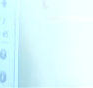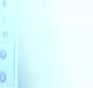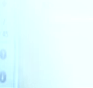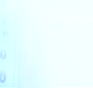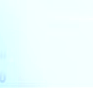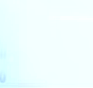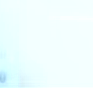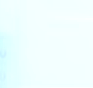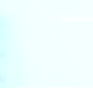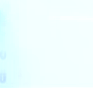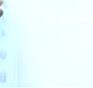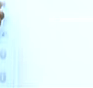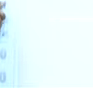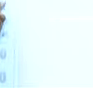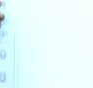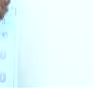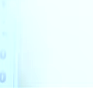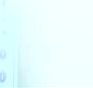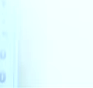aprender, né?